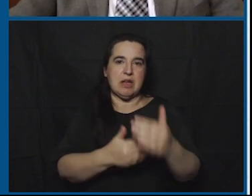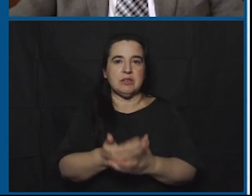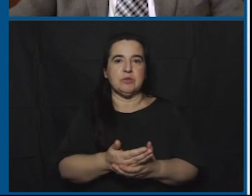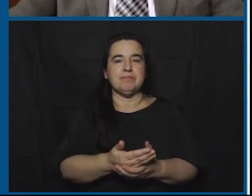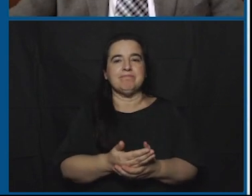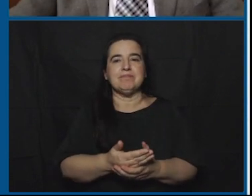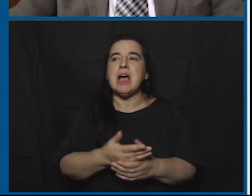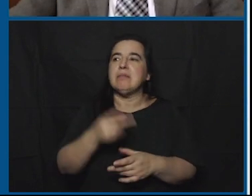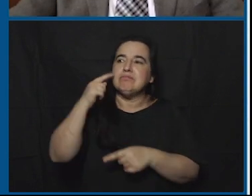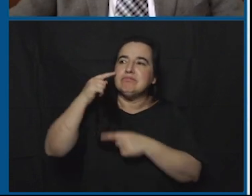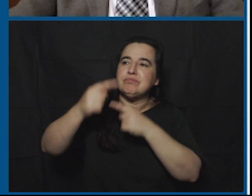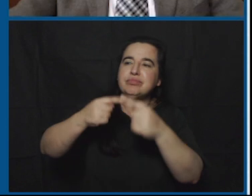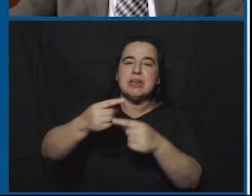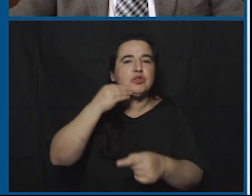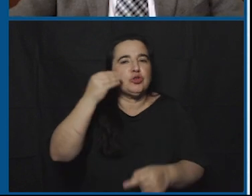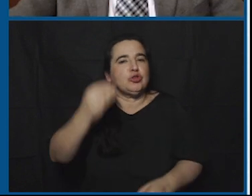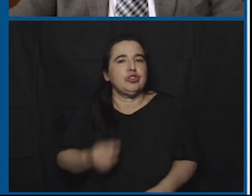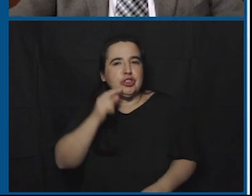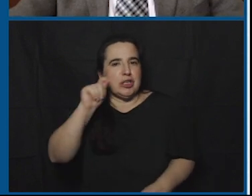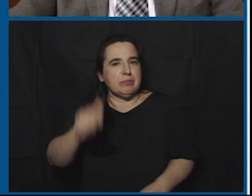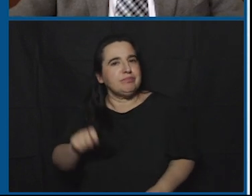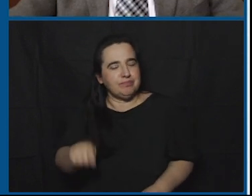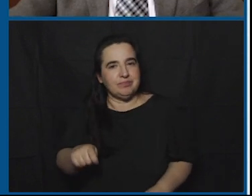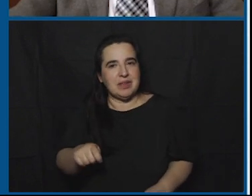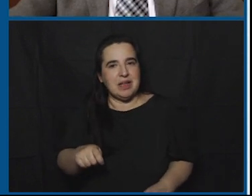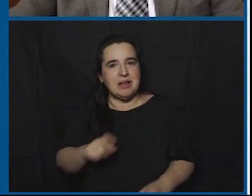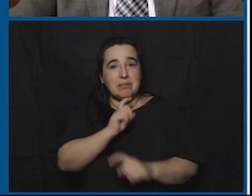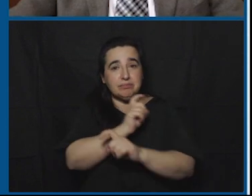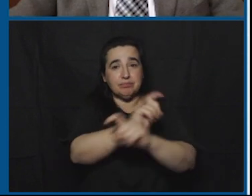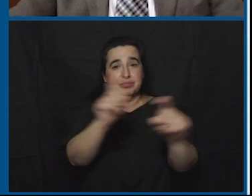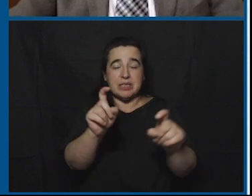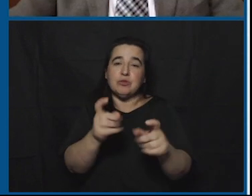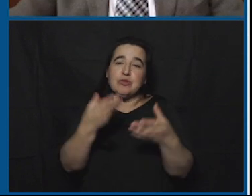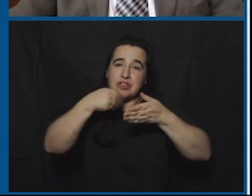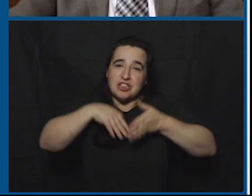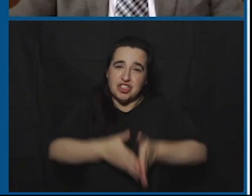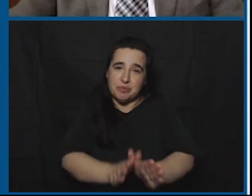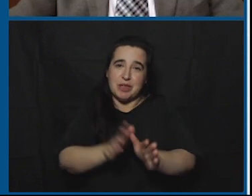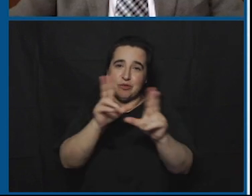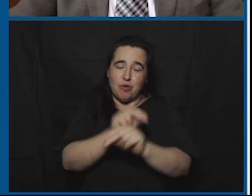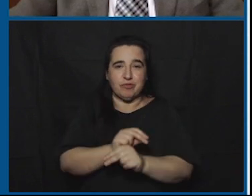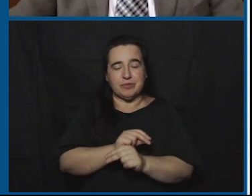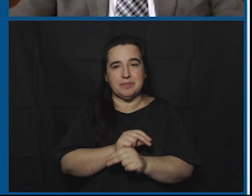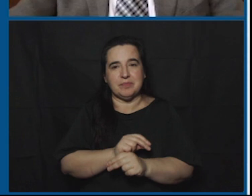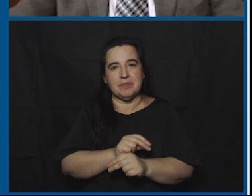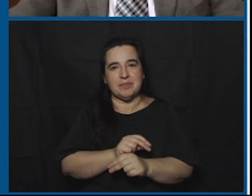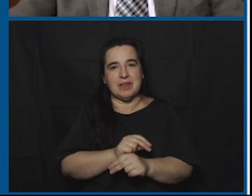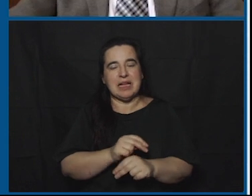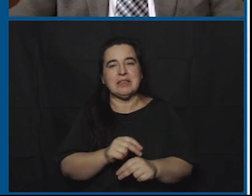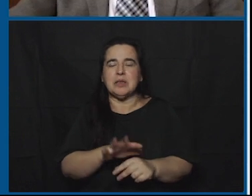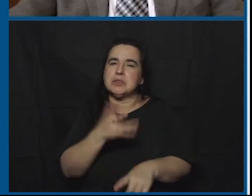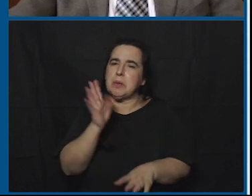desta prosperidade, desta justiça, aqui anunciada através deste renovo. Depois, por fim, só uma